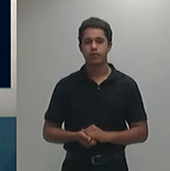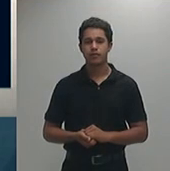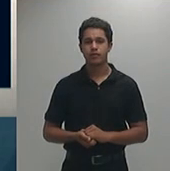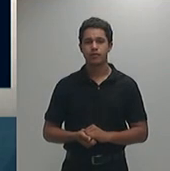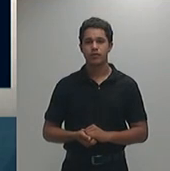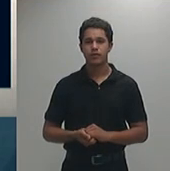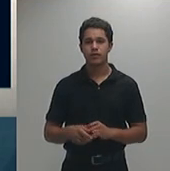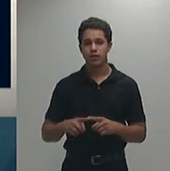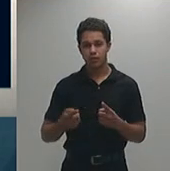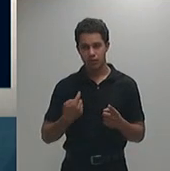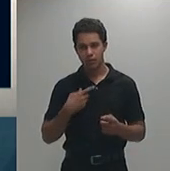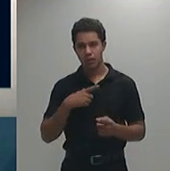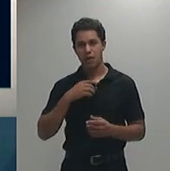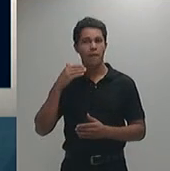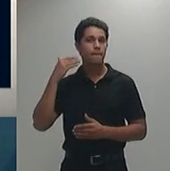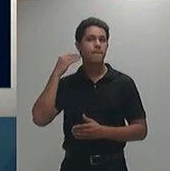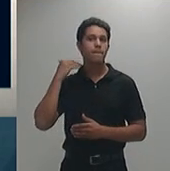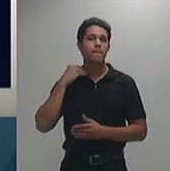Saúde